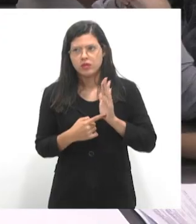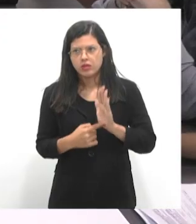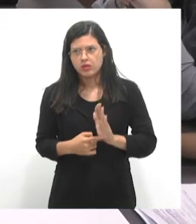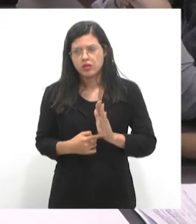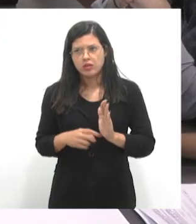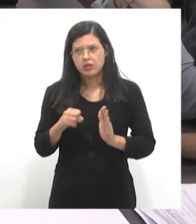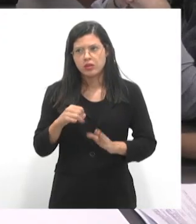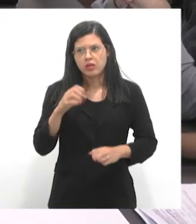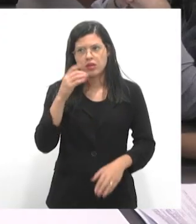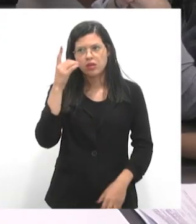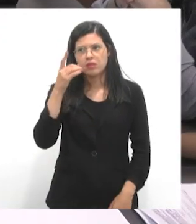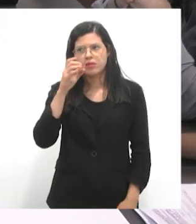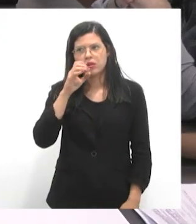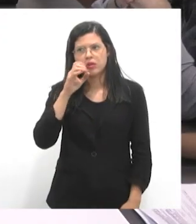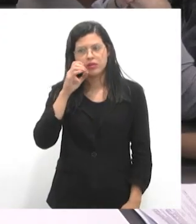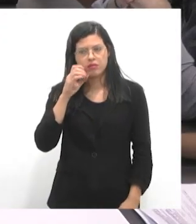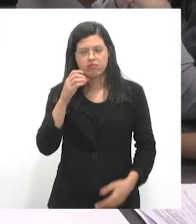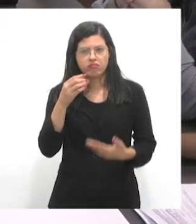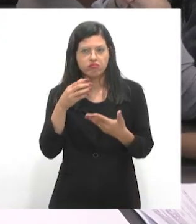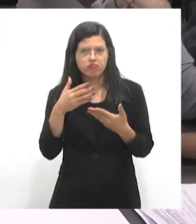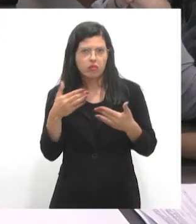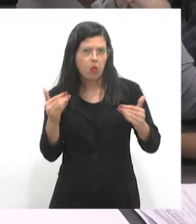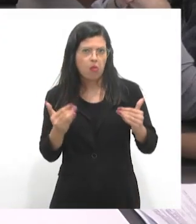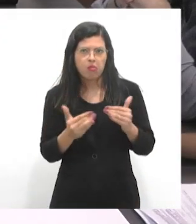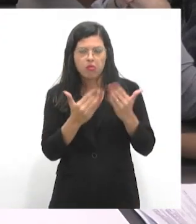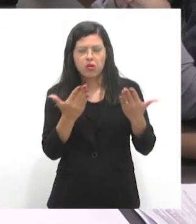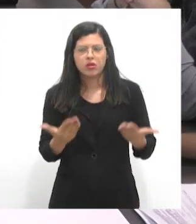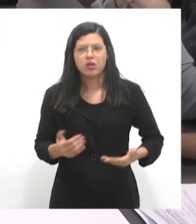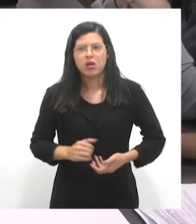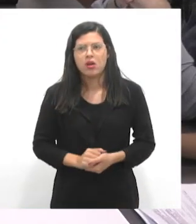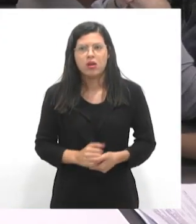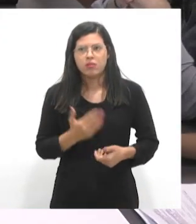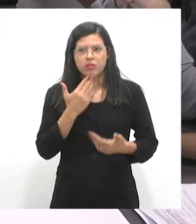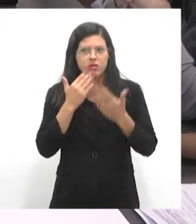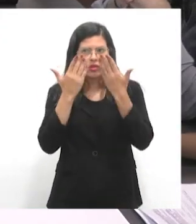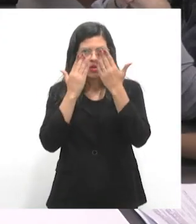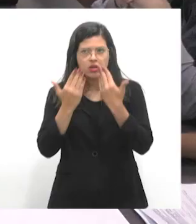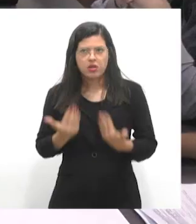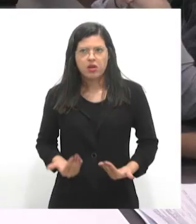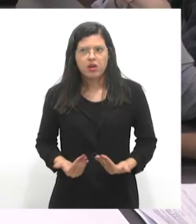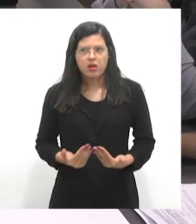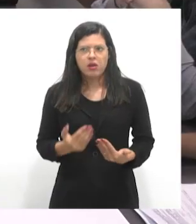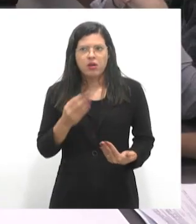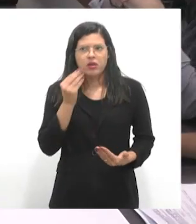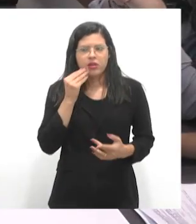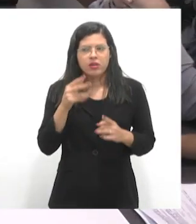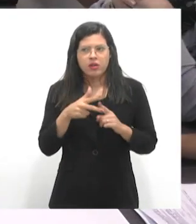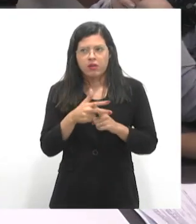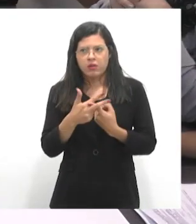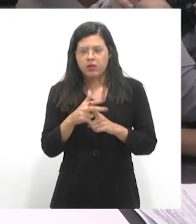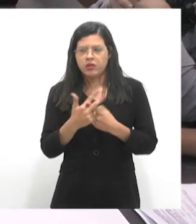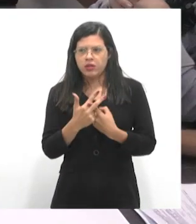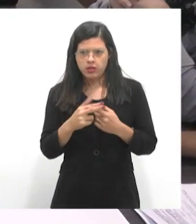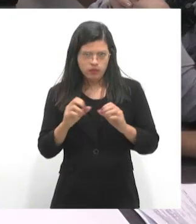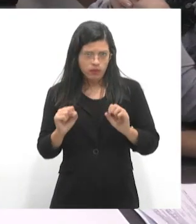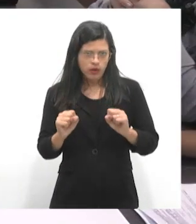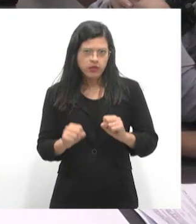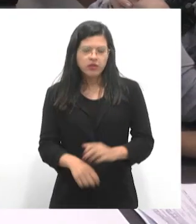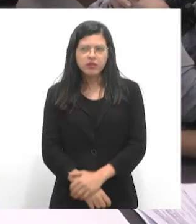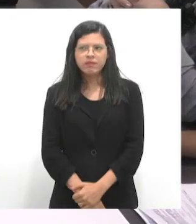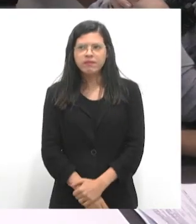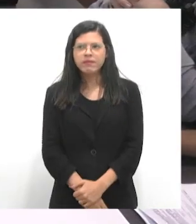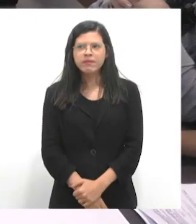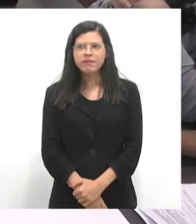concordar, ou então pediria a vista, para a gente consertar isso. Pode ser? Sim.